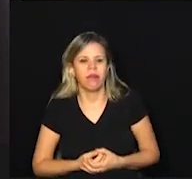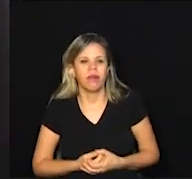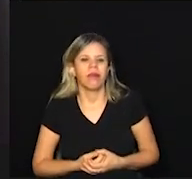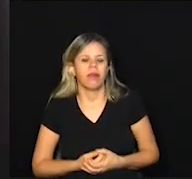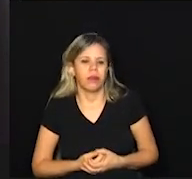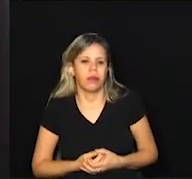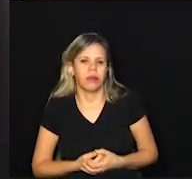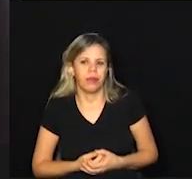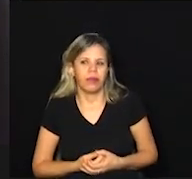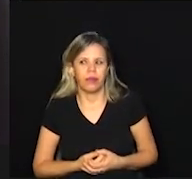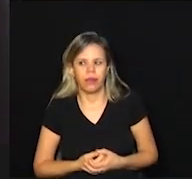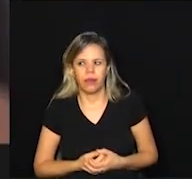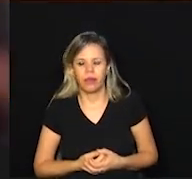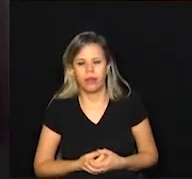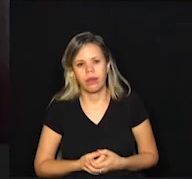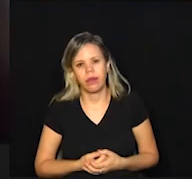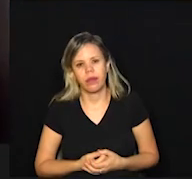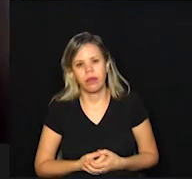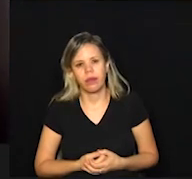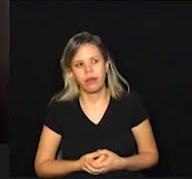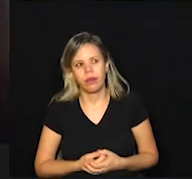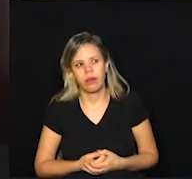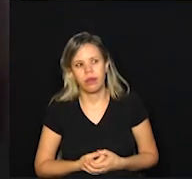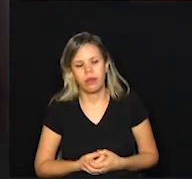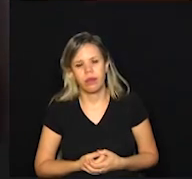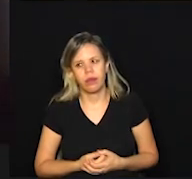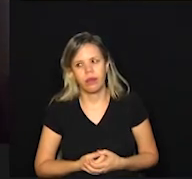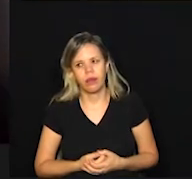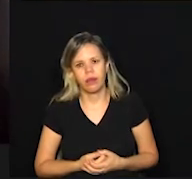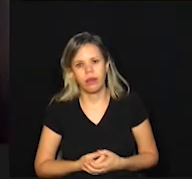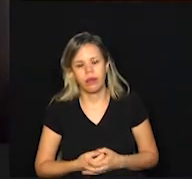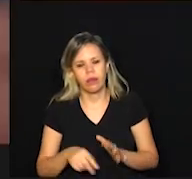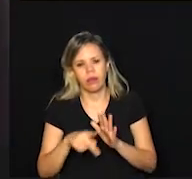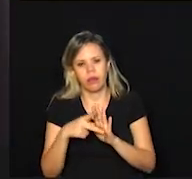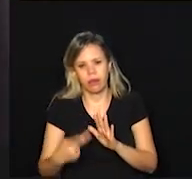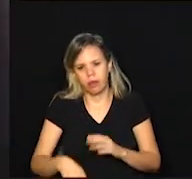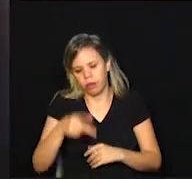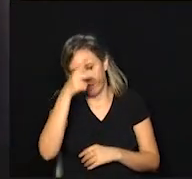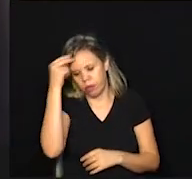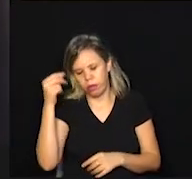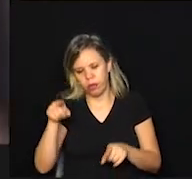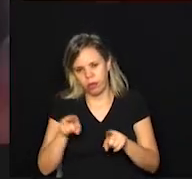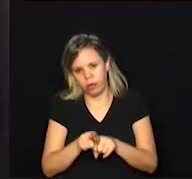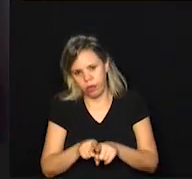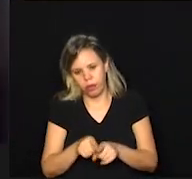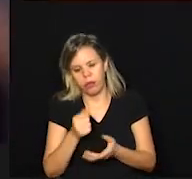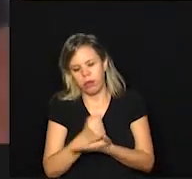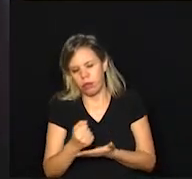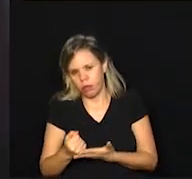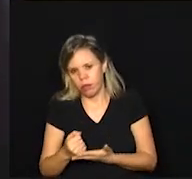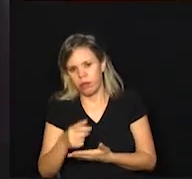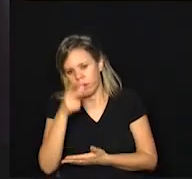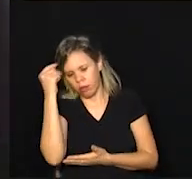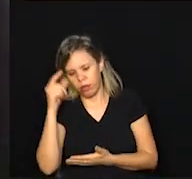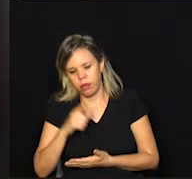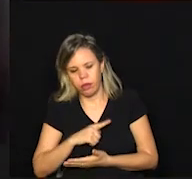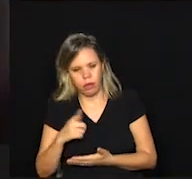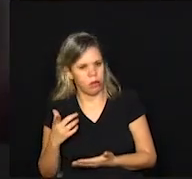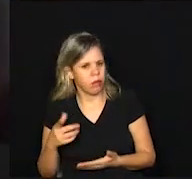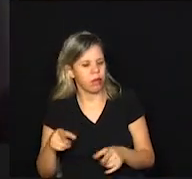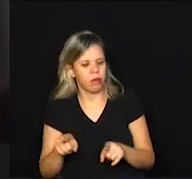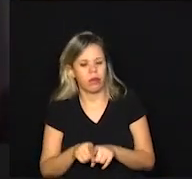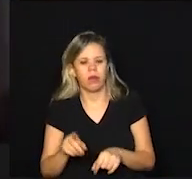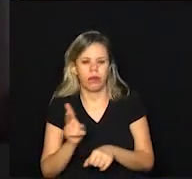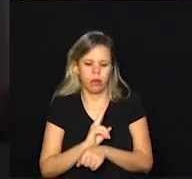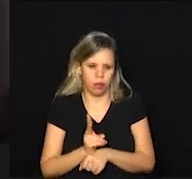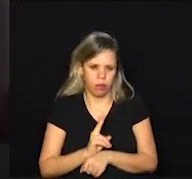que seja ser tanto da da blog da prefeitura quanto dos contatos que a prefeitura tem com